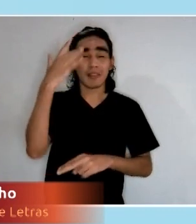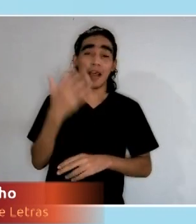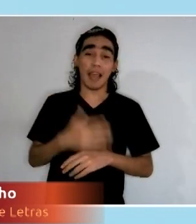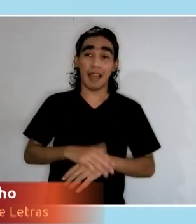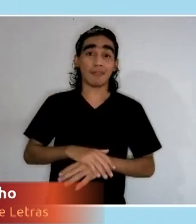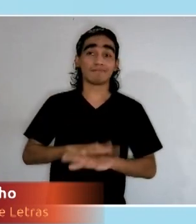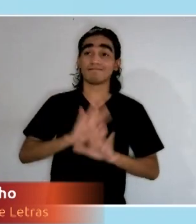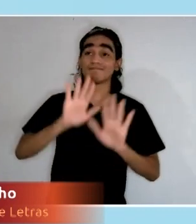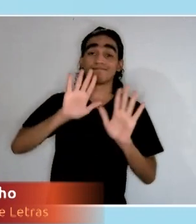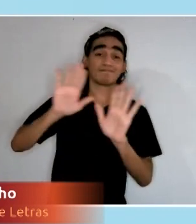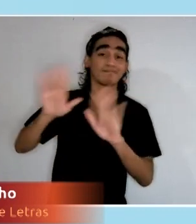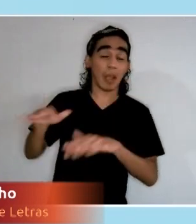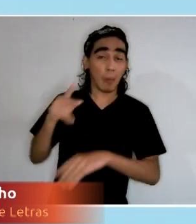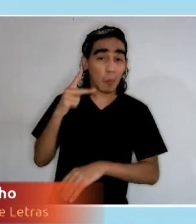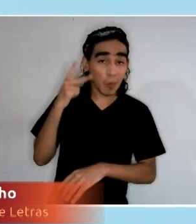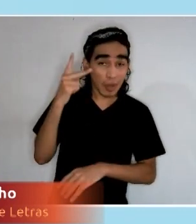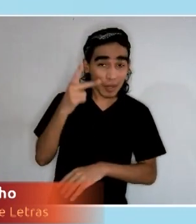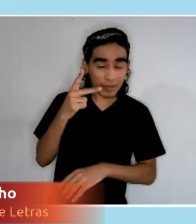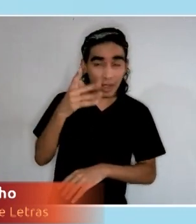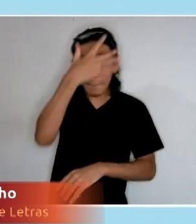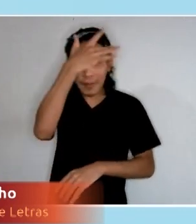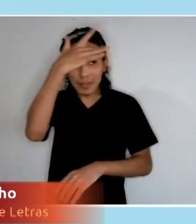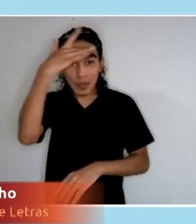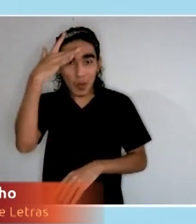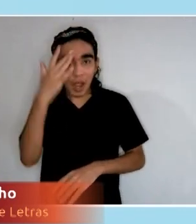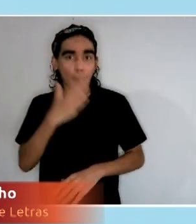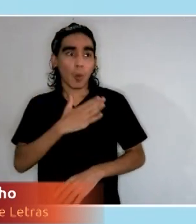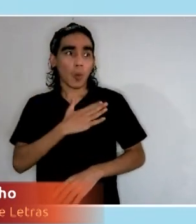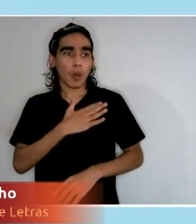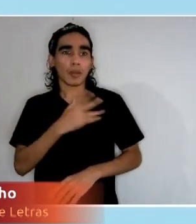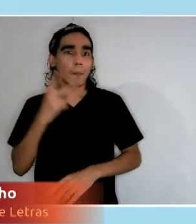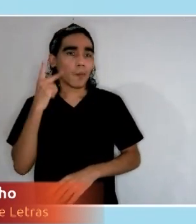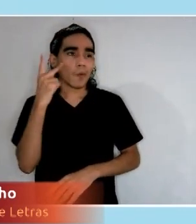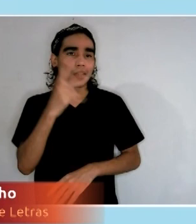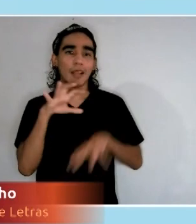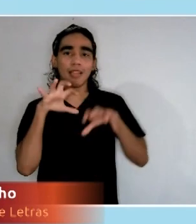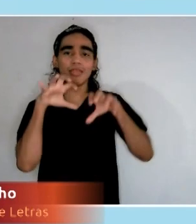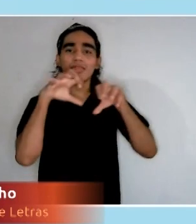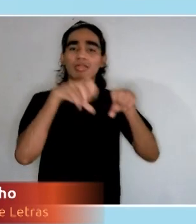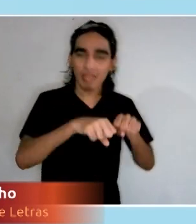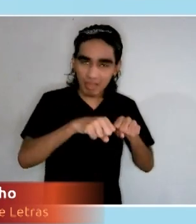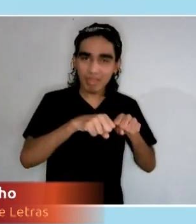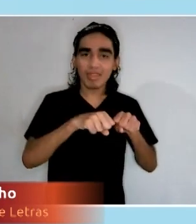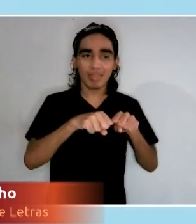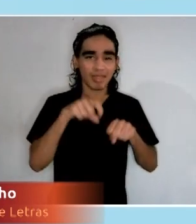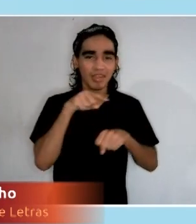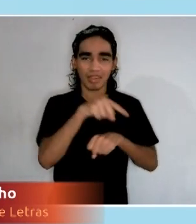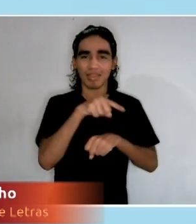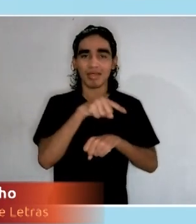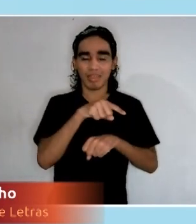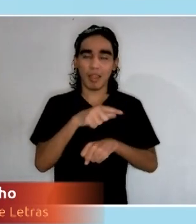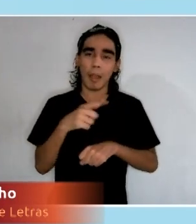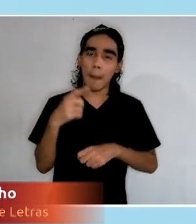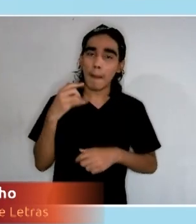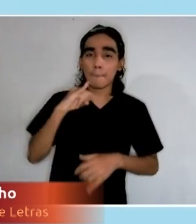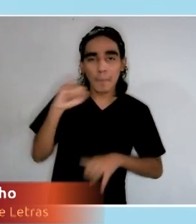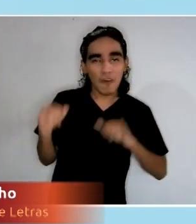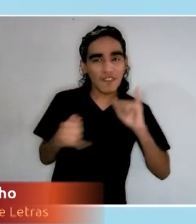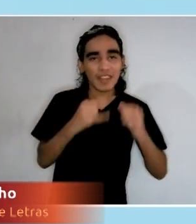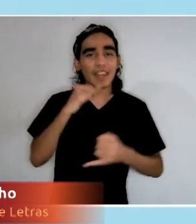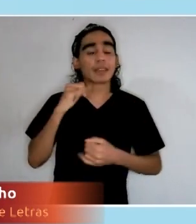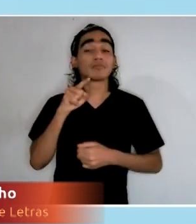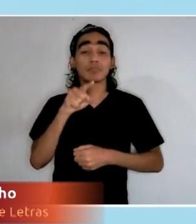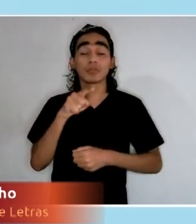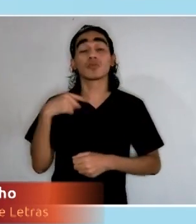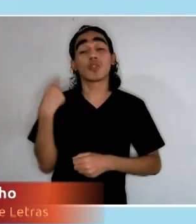a política daqueles que gostam de política. Sempre alguém vai ocupar o lugar vazio. Então, nós temos que voltar a discutir